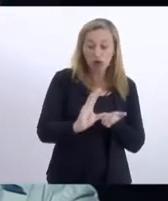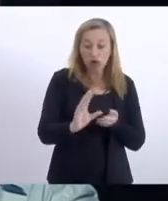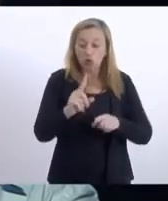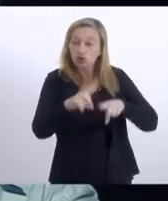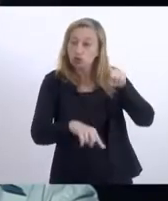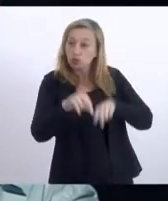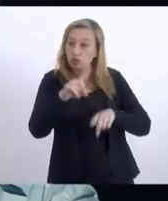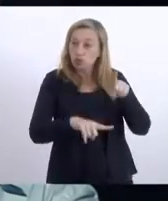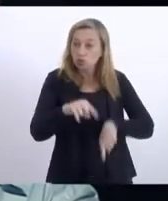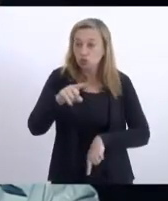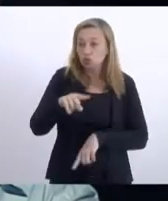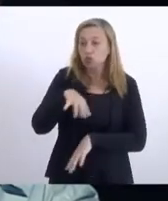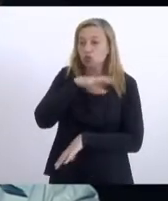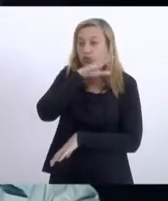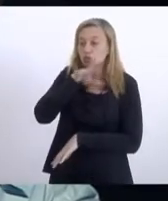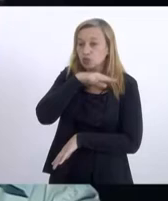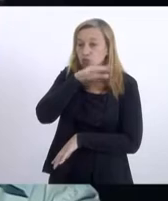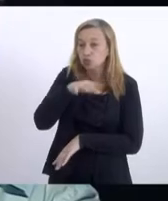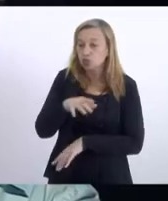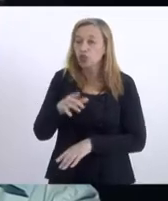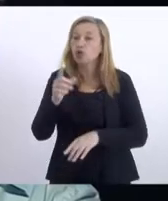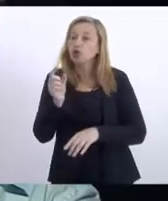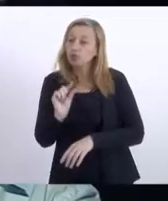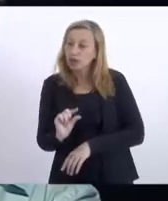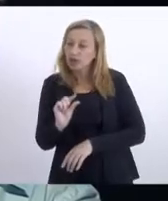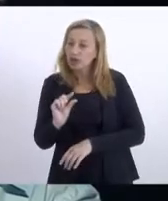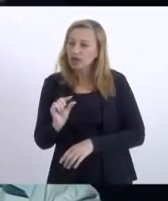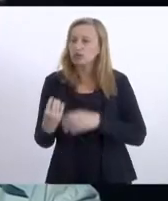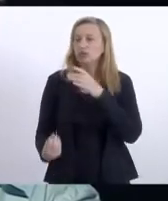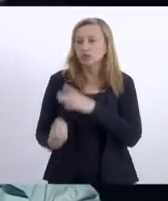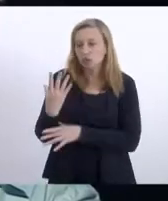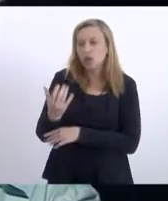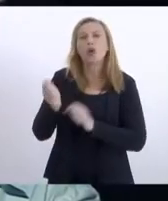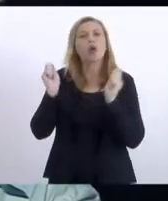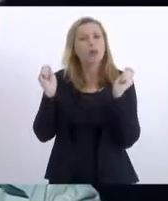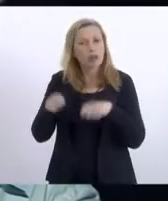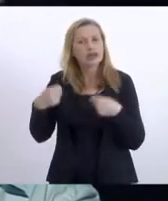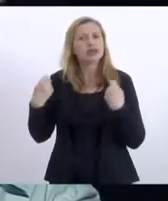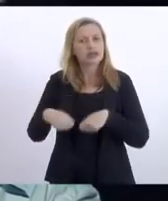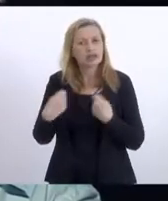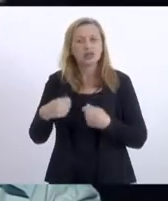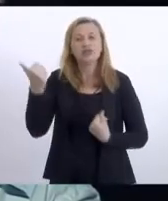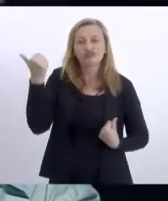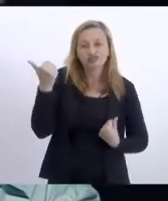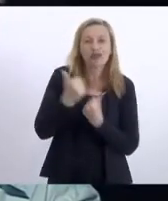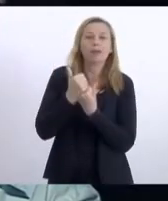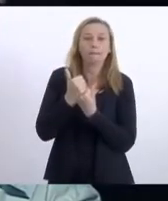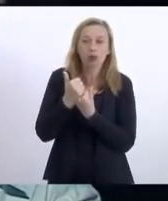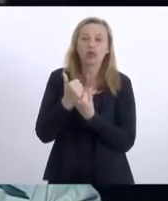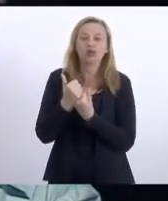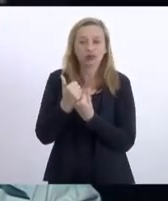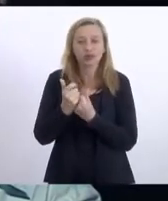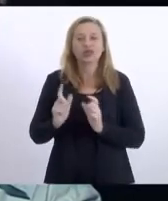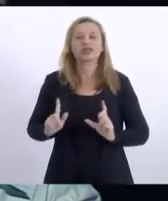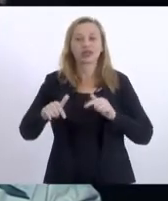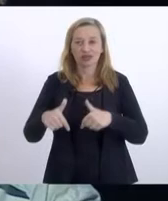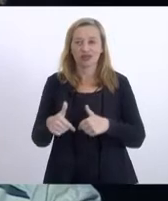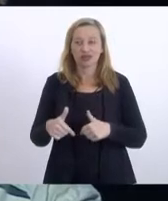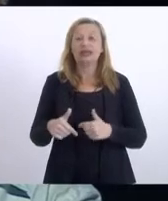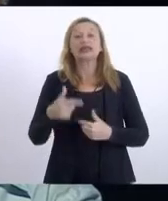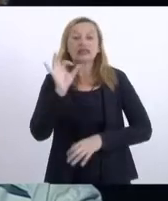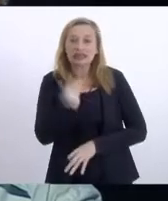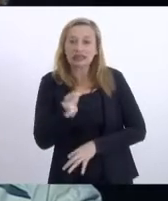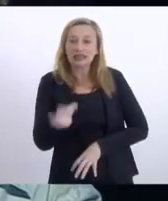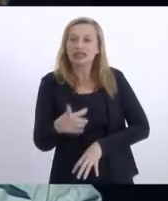de origem animal, os pequenos produtores, precisam desse apoio e desse aporte. E eu tenho